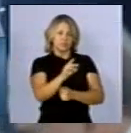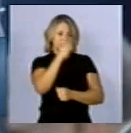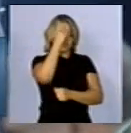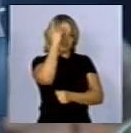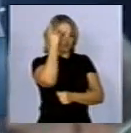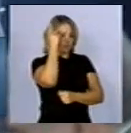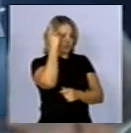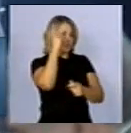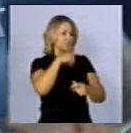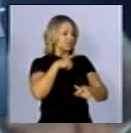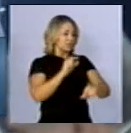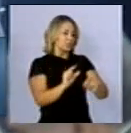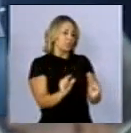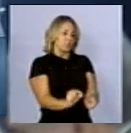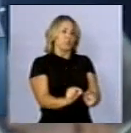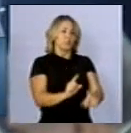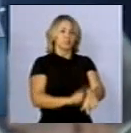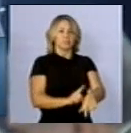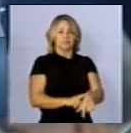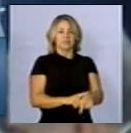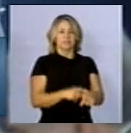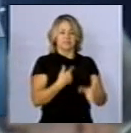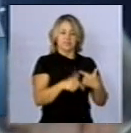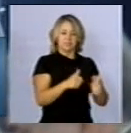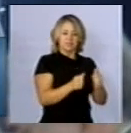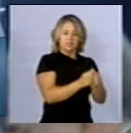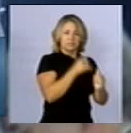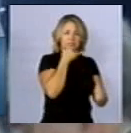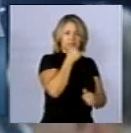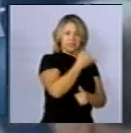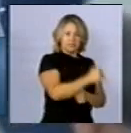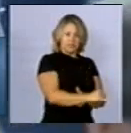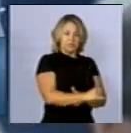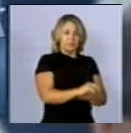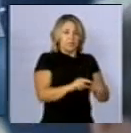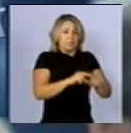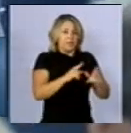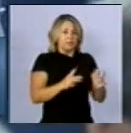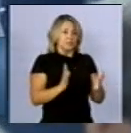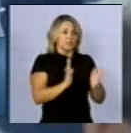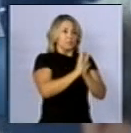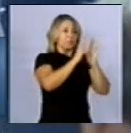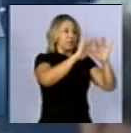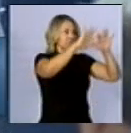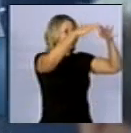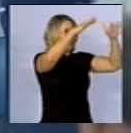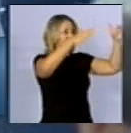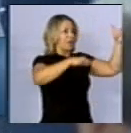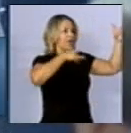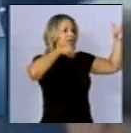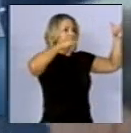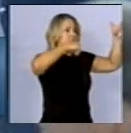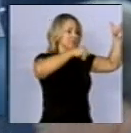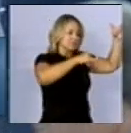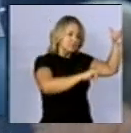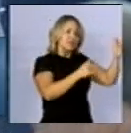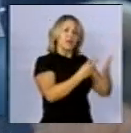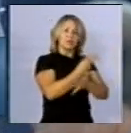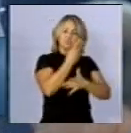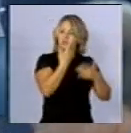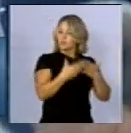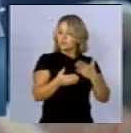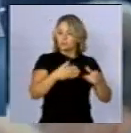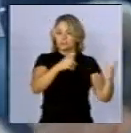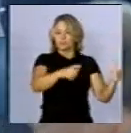a curto espaço de tempo os impactos do campo eletromagnético aconteceu em todos os ambientes pesquisados e